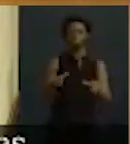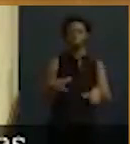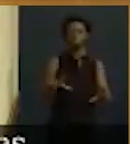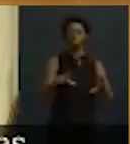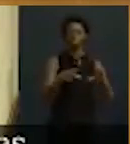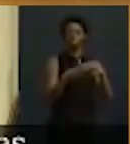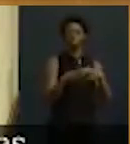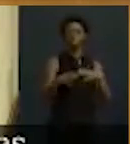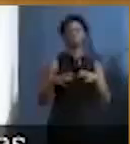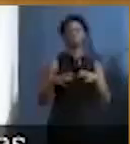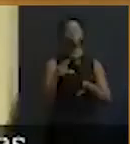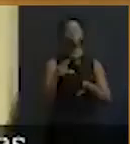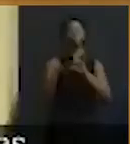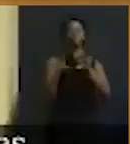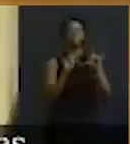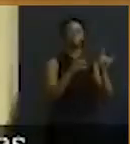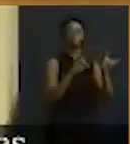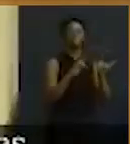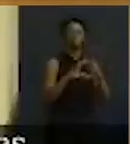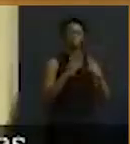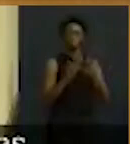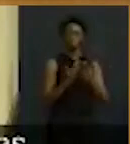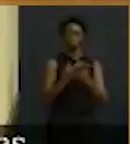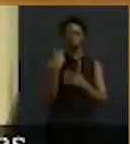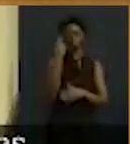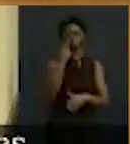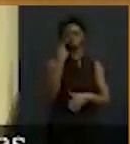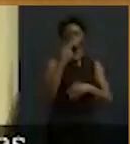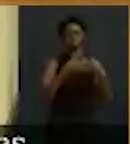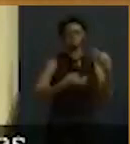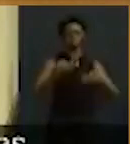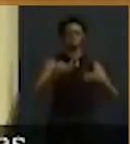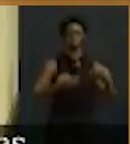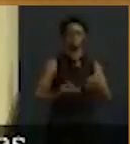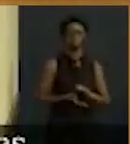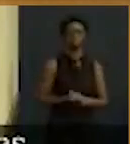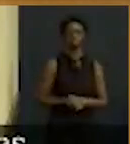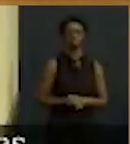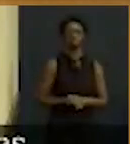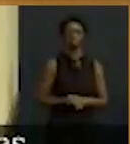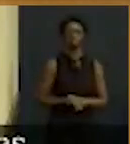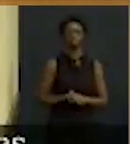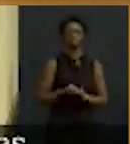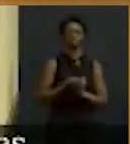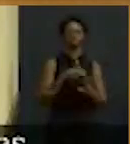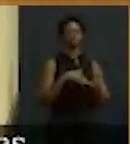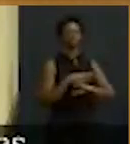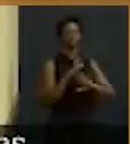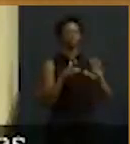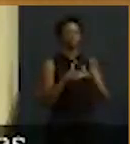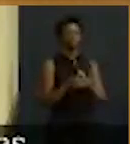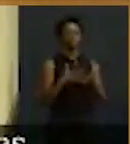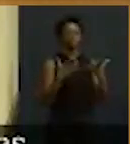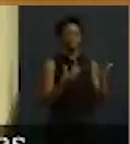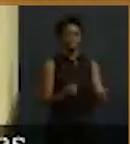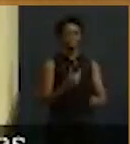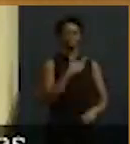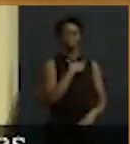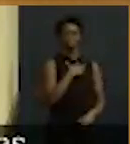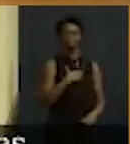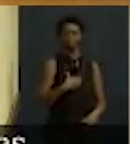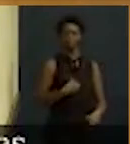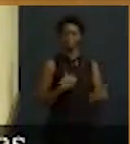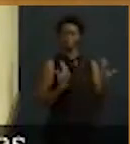órgão especial do Colégio de Procuradores de Justiça, ilustres agraciados com o colar do mérito do Ministério